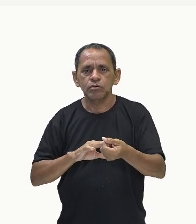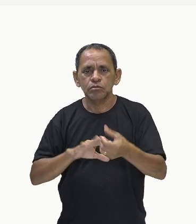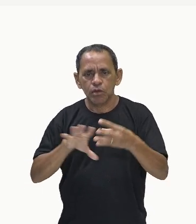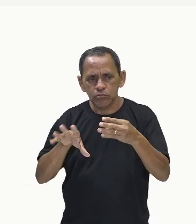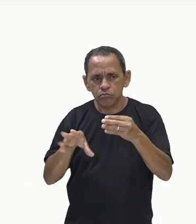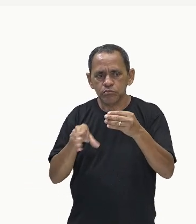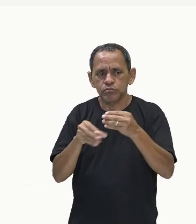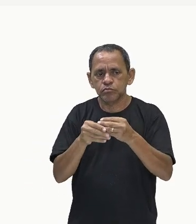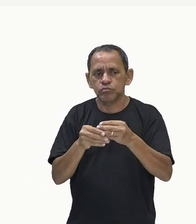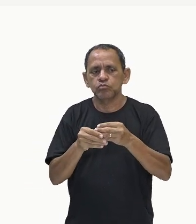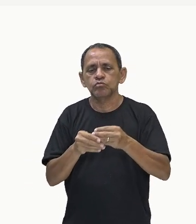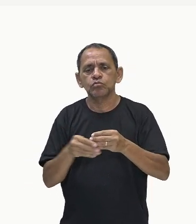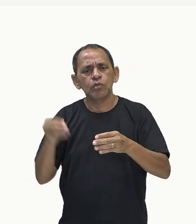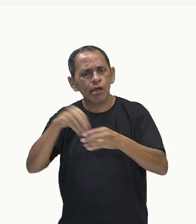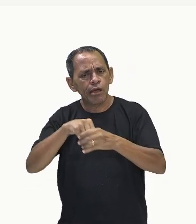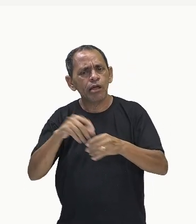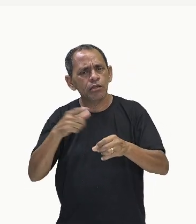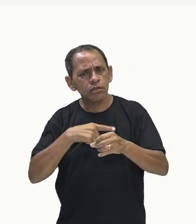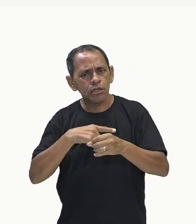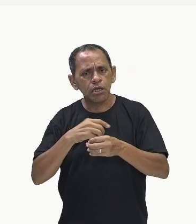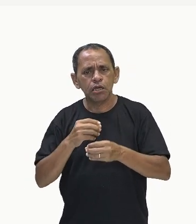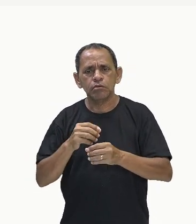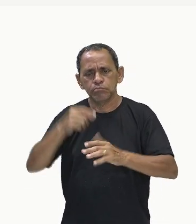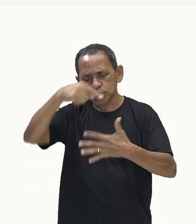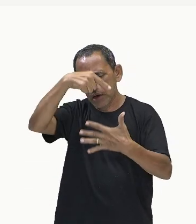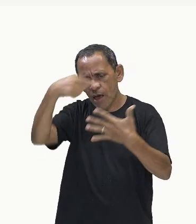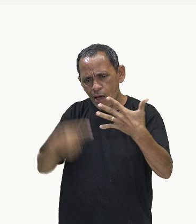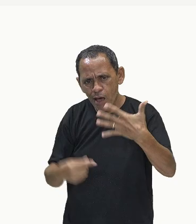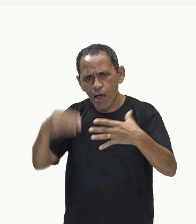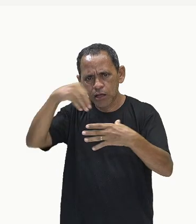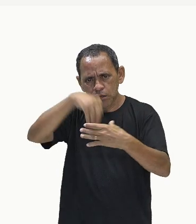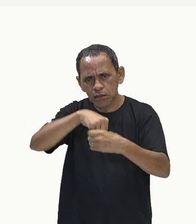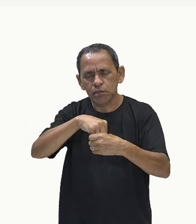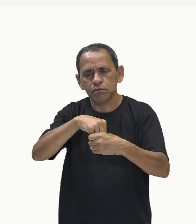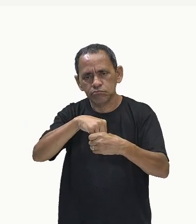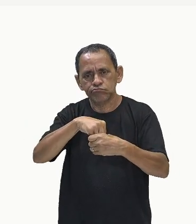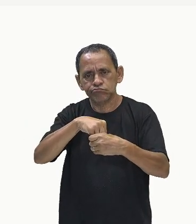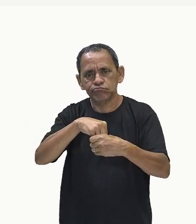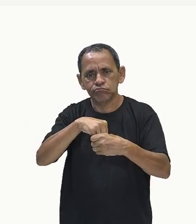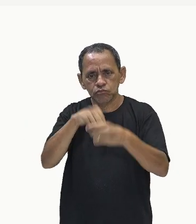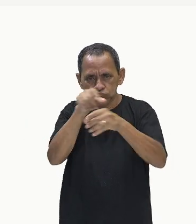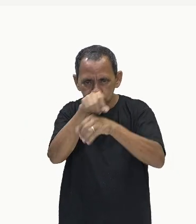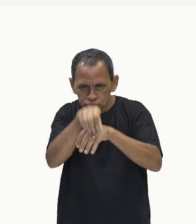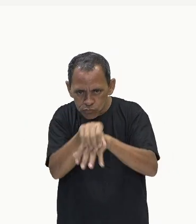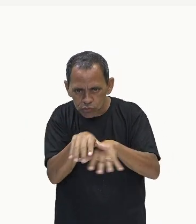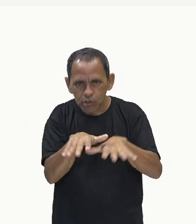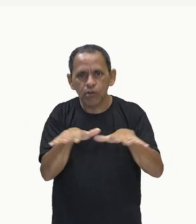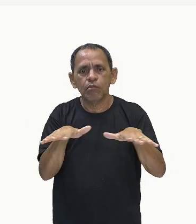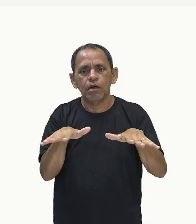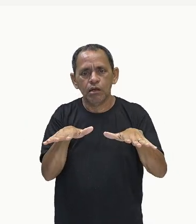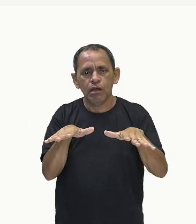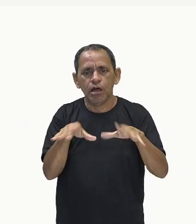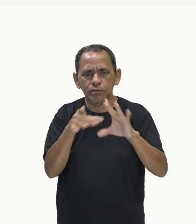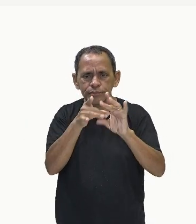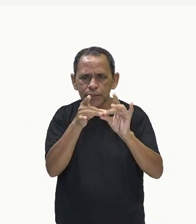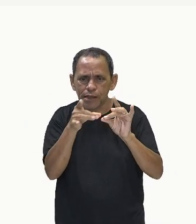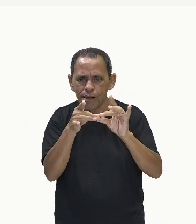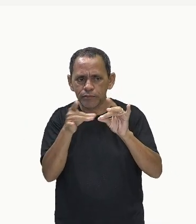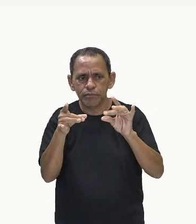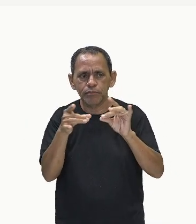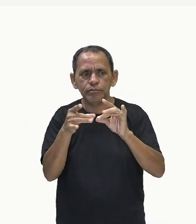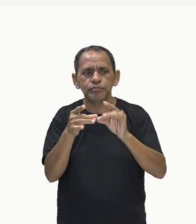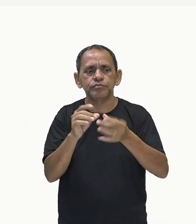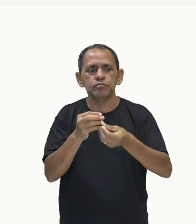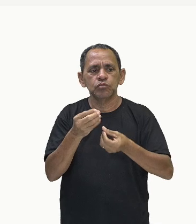composição, é onde todos esses componentes estão ali dispersos nesse fluido que é o plasma